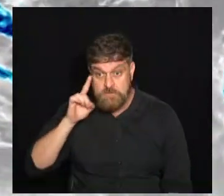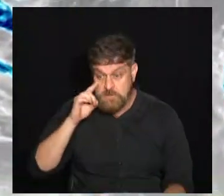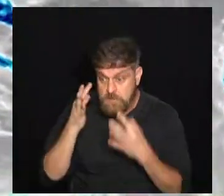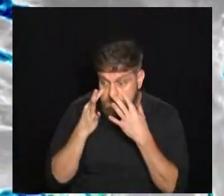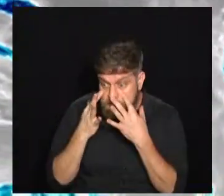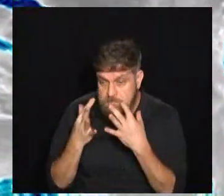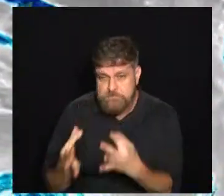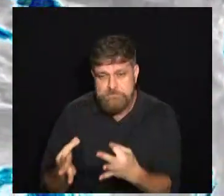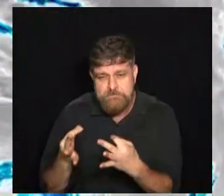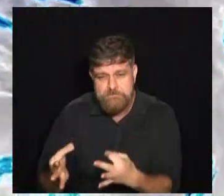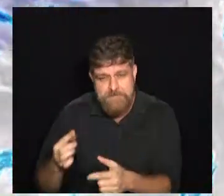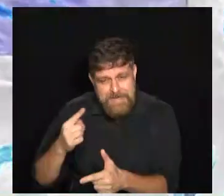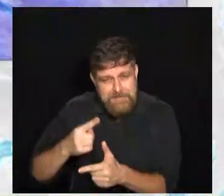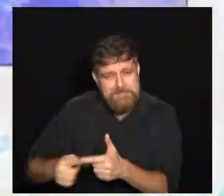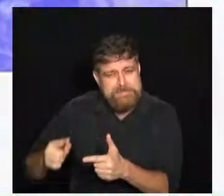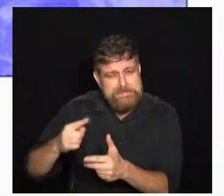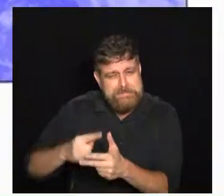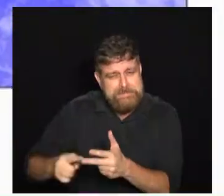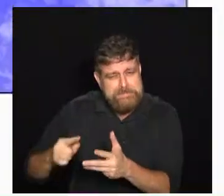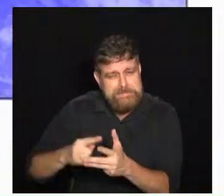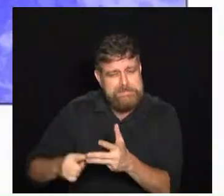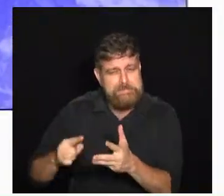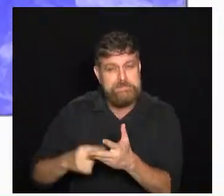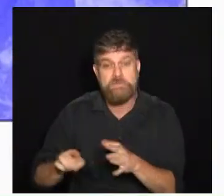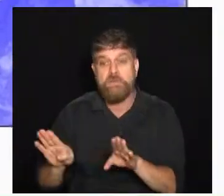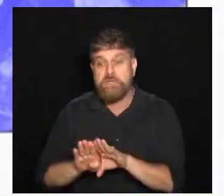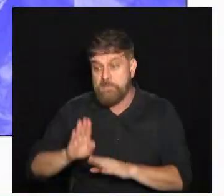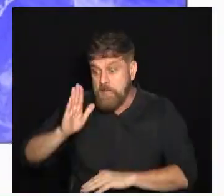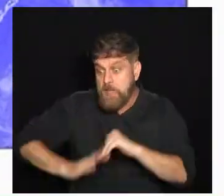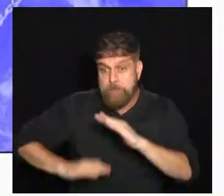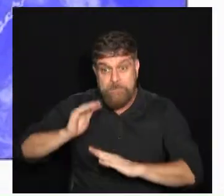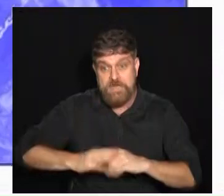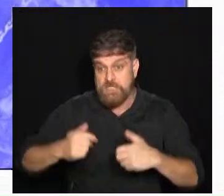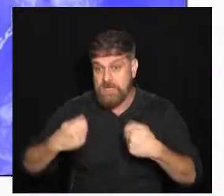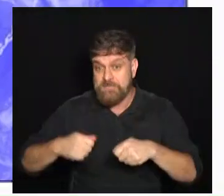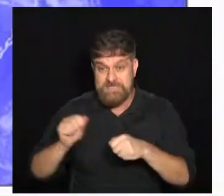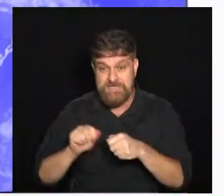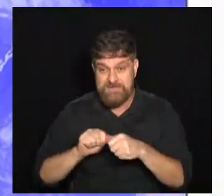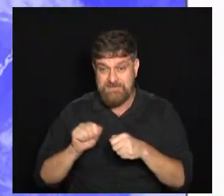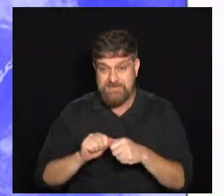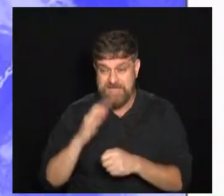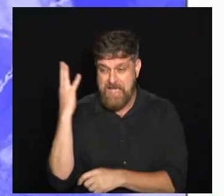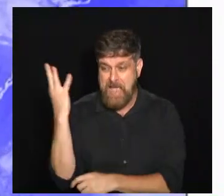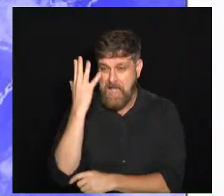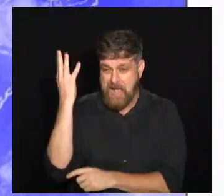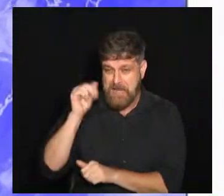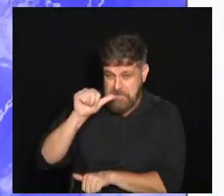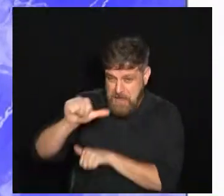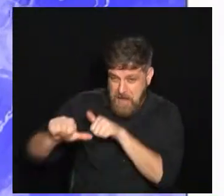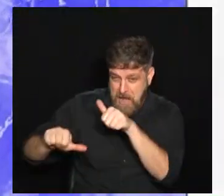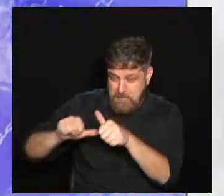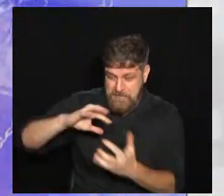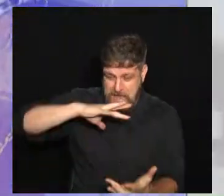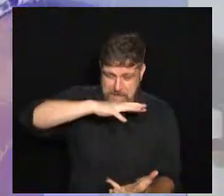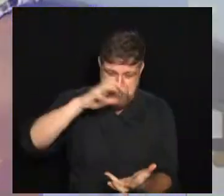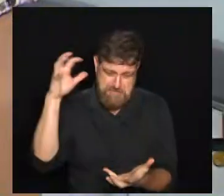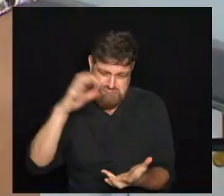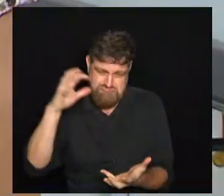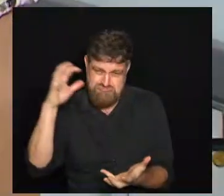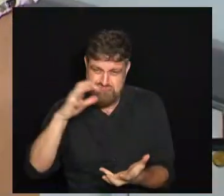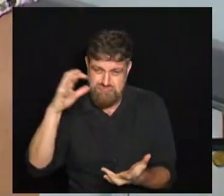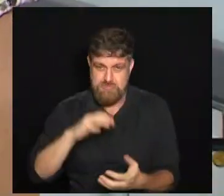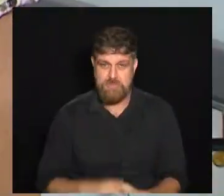para essa questão e também para a necessidade de ações que reduzam o impacto dessas mudanças sobre a Terra. As